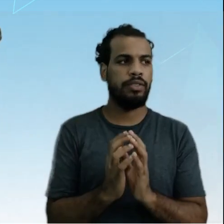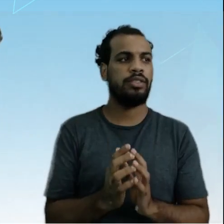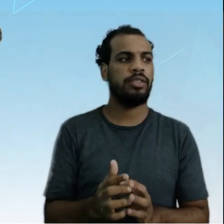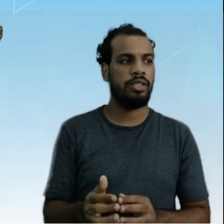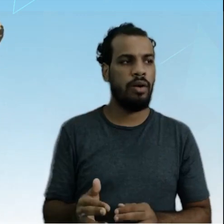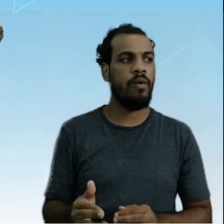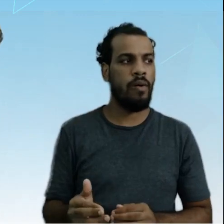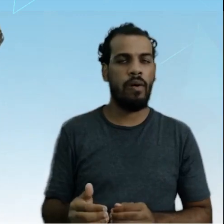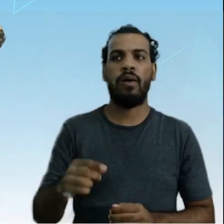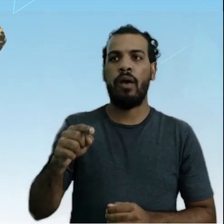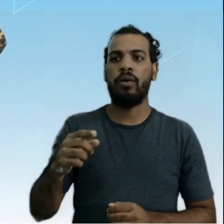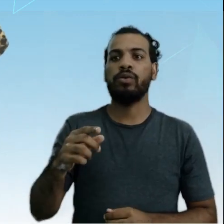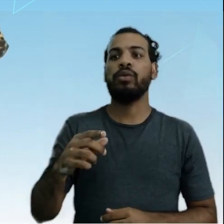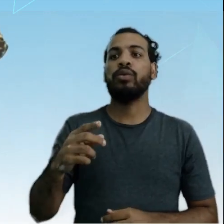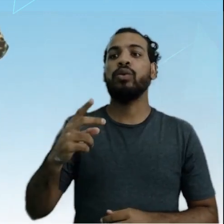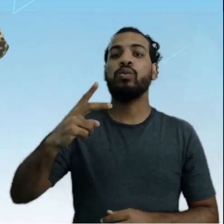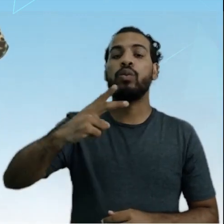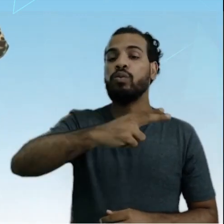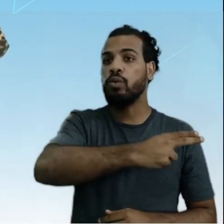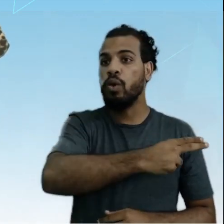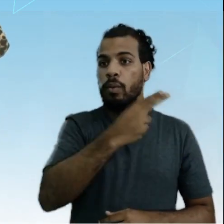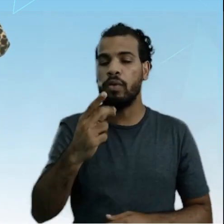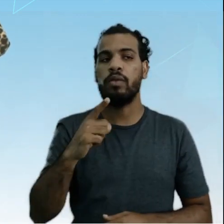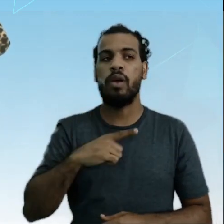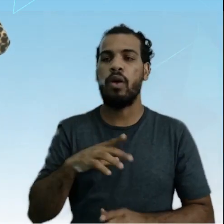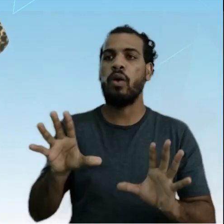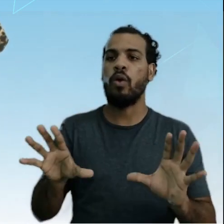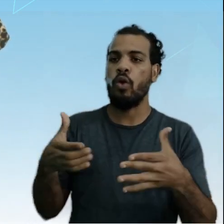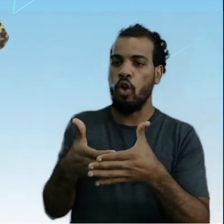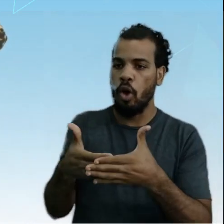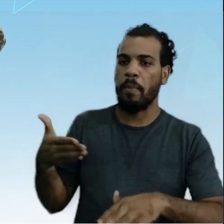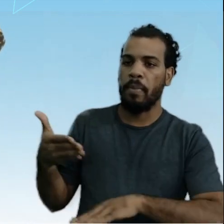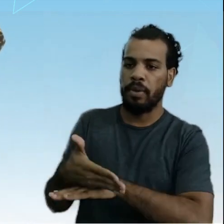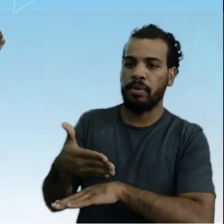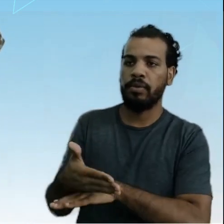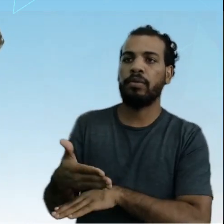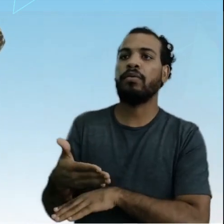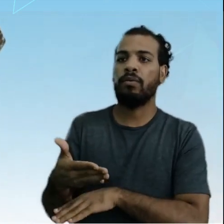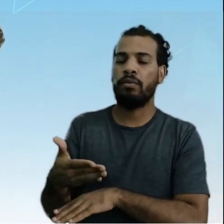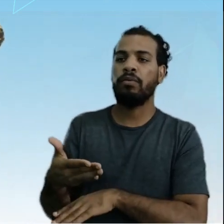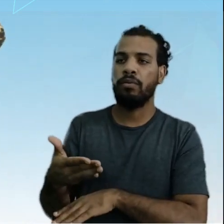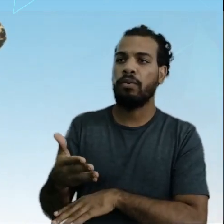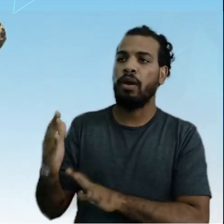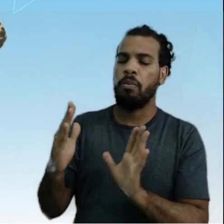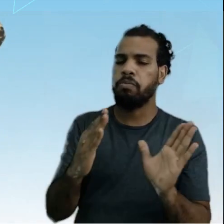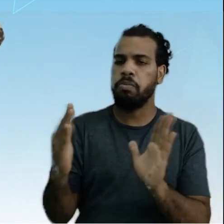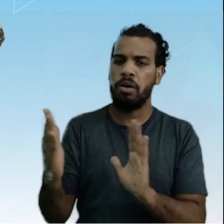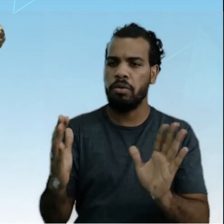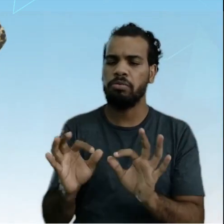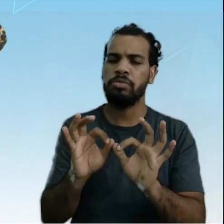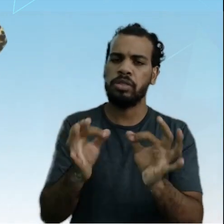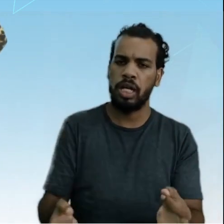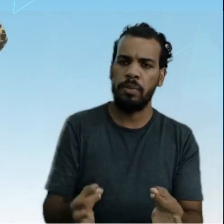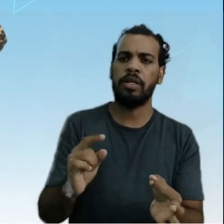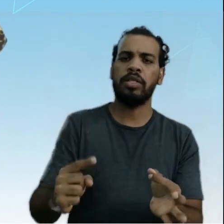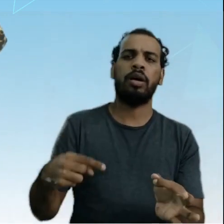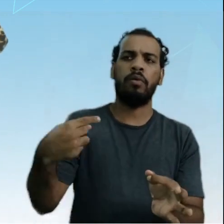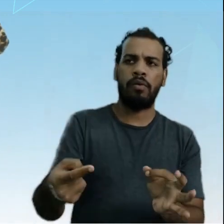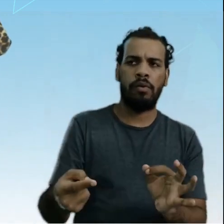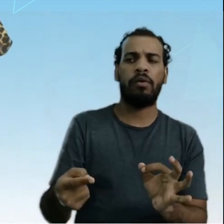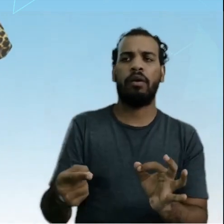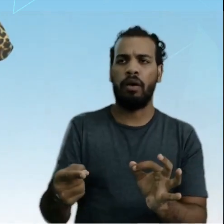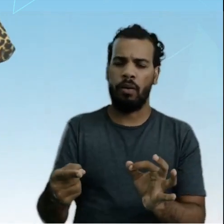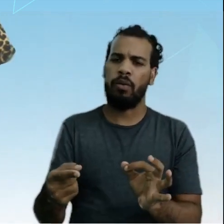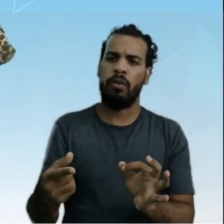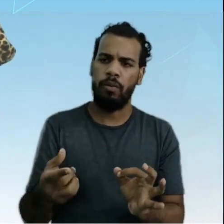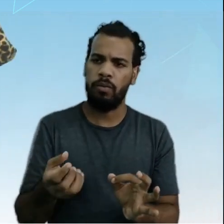expoente, é um grande nome. Ela fez parte do grupo Cordel do Fogo Cantado por um período pequeno de tempo, mas ela colaborou